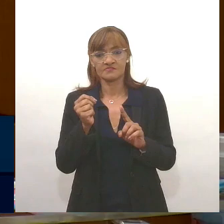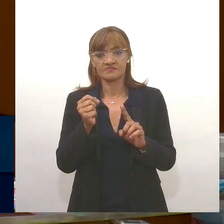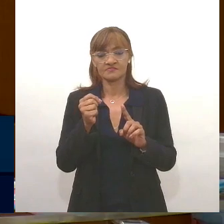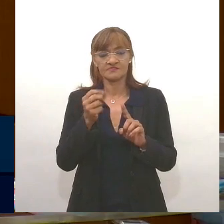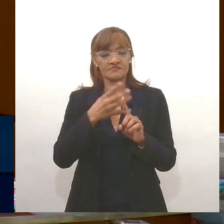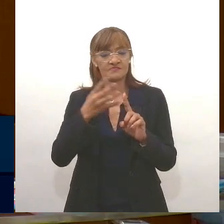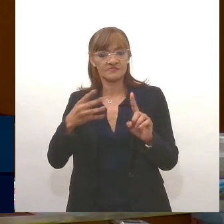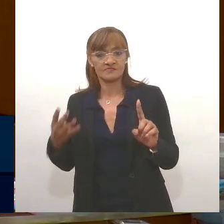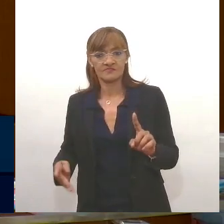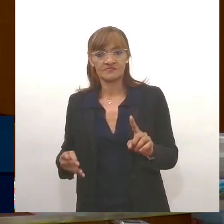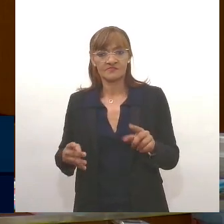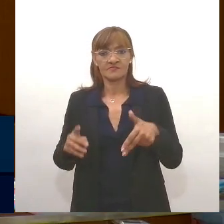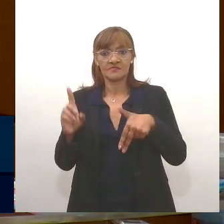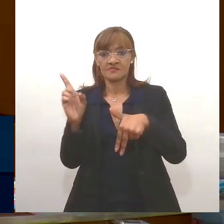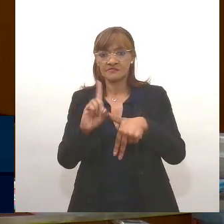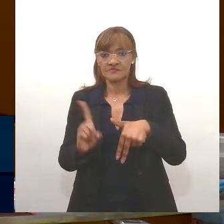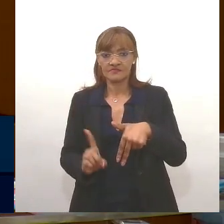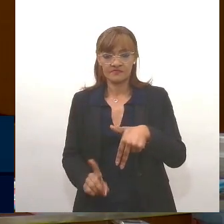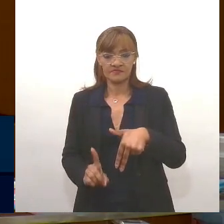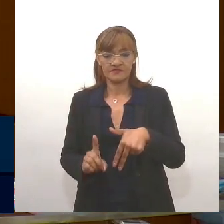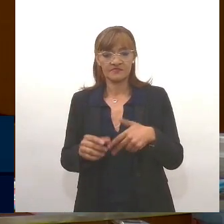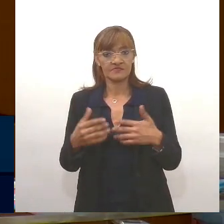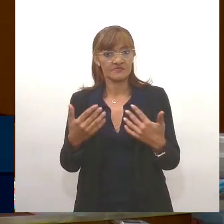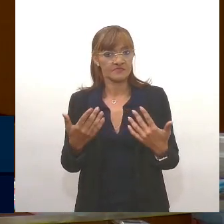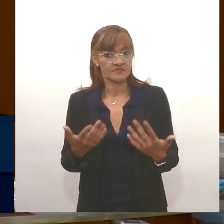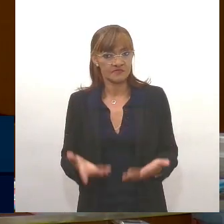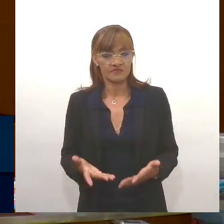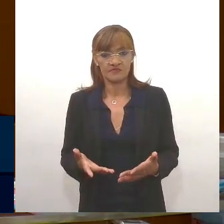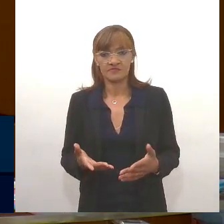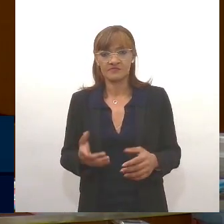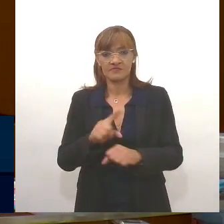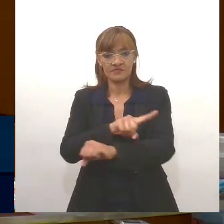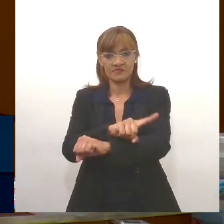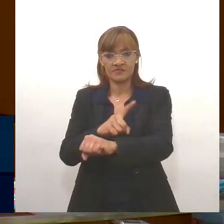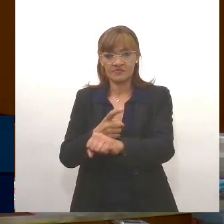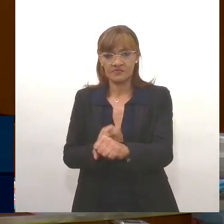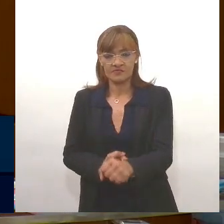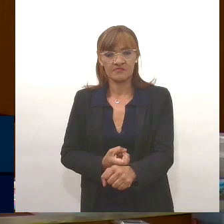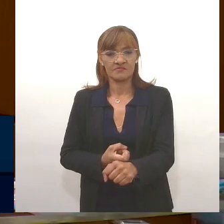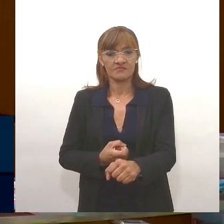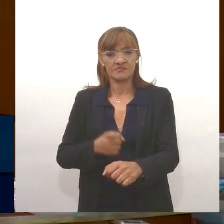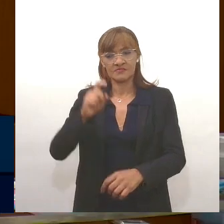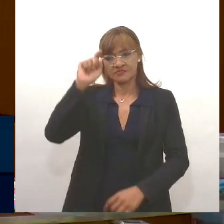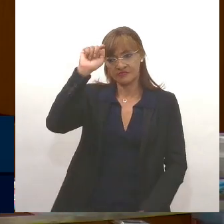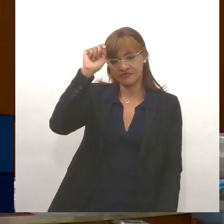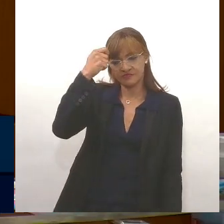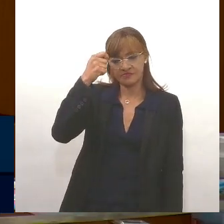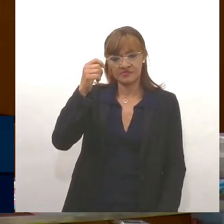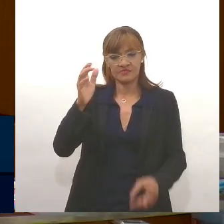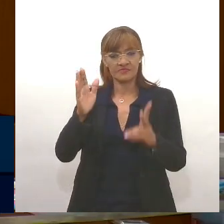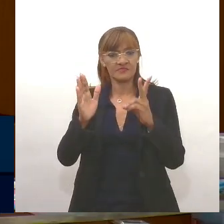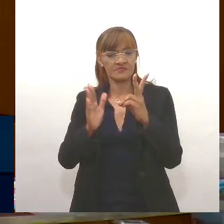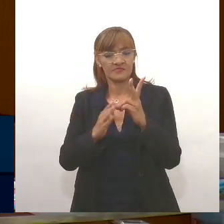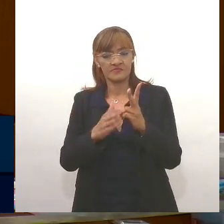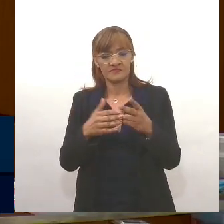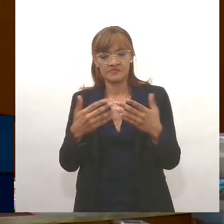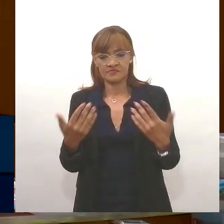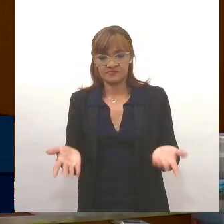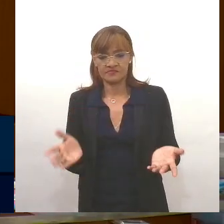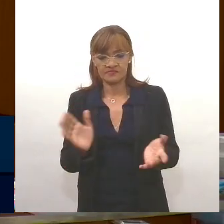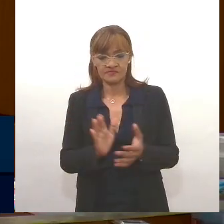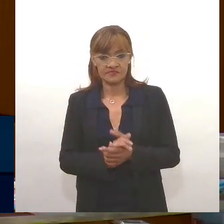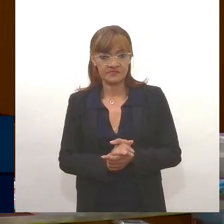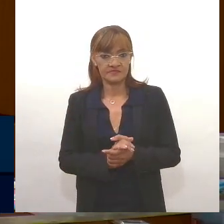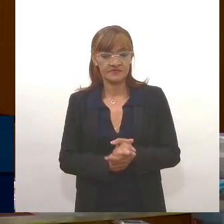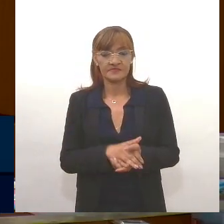né da população quilombola da população negra indígena e é sobre isso Bom Senhor Presidente